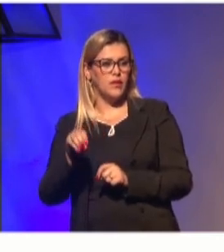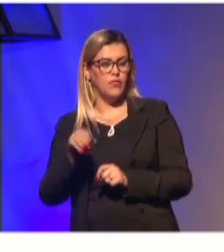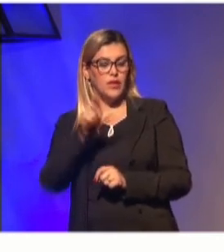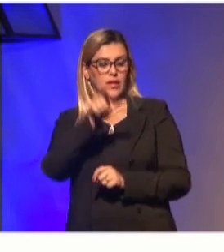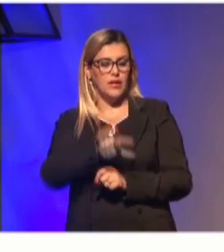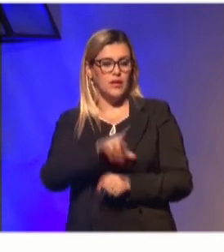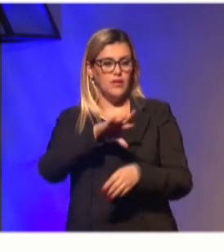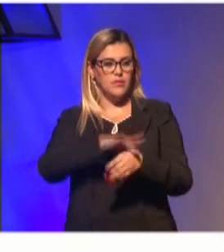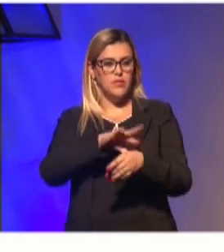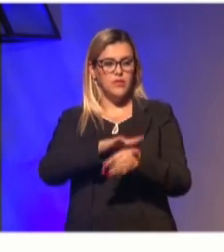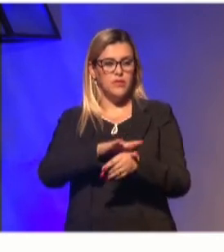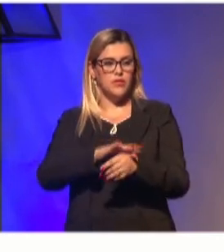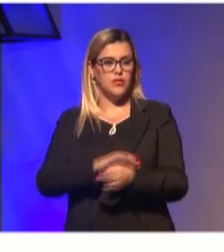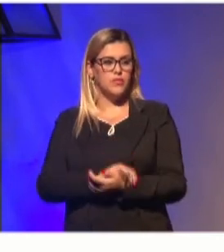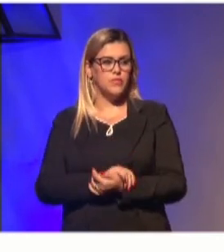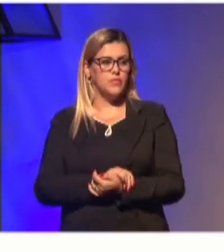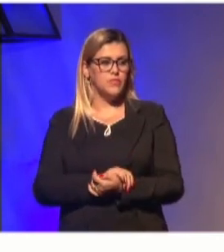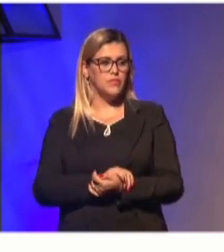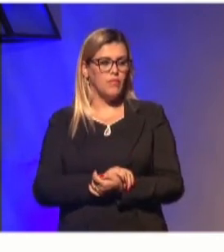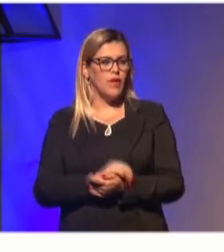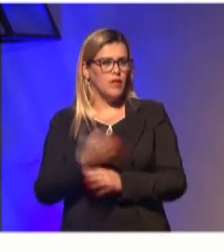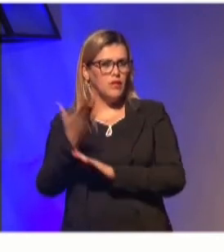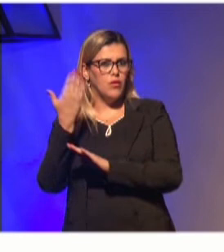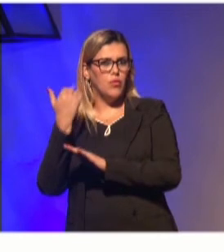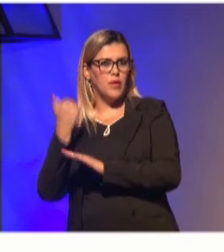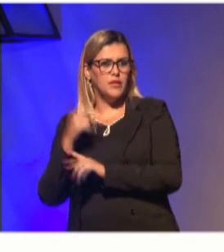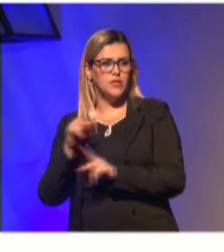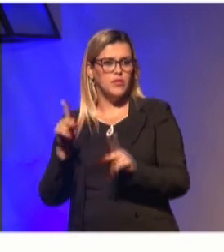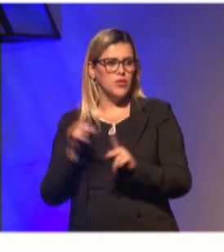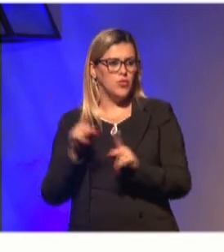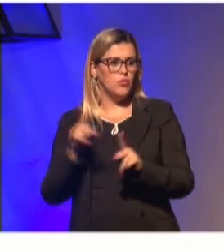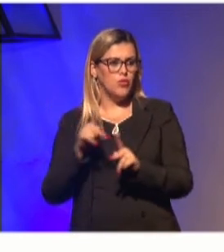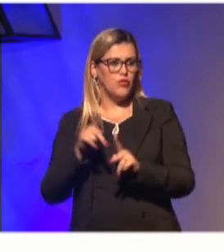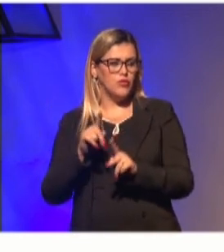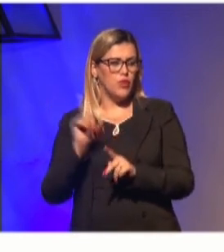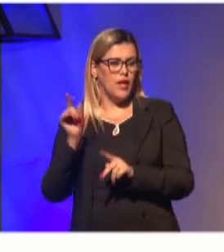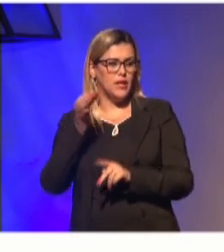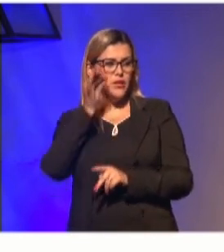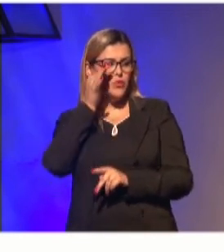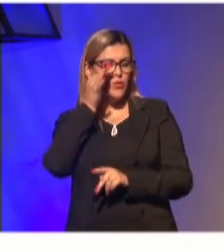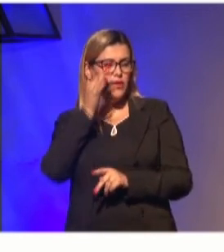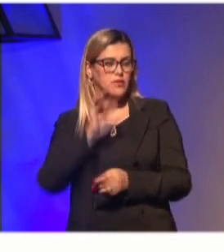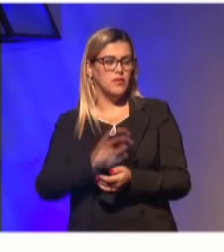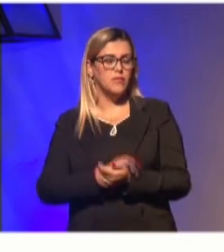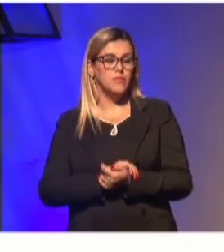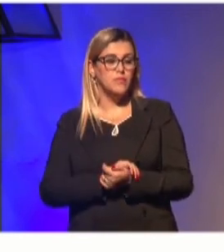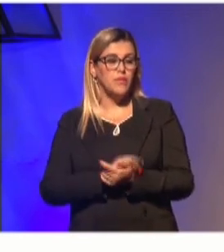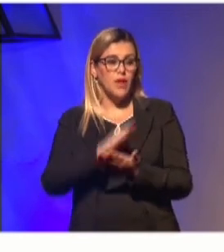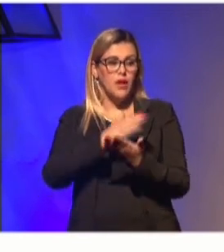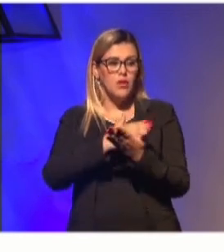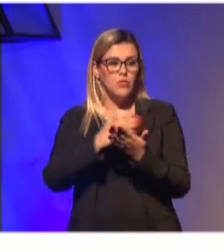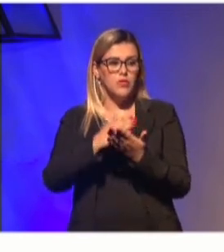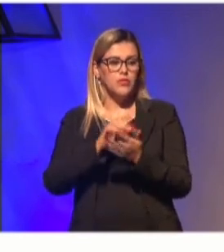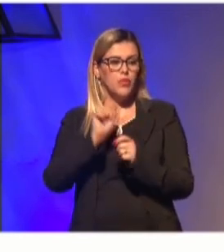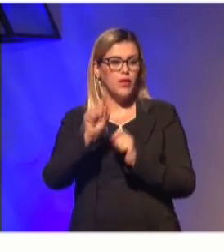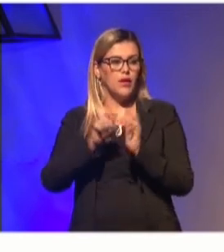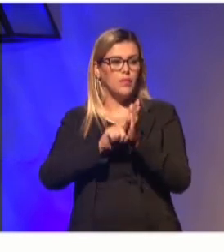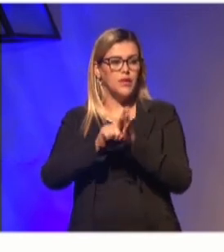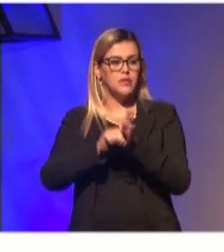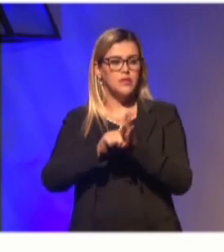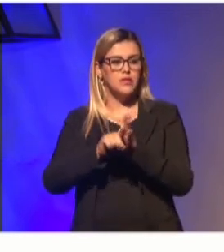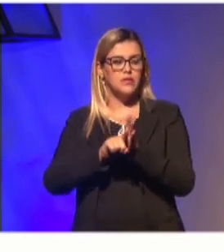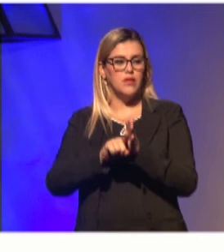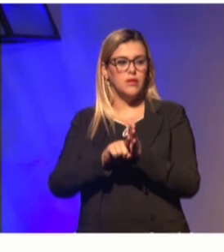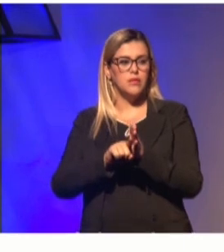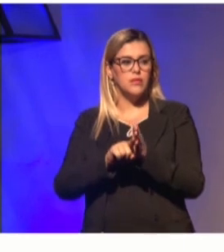paciente. Então lá atrás, o professor Lundborg, um sueco, ele começou a estudar a